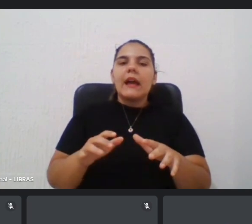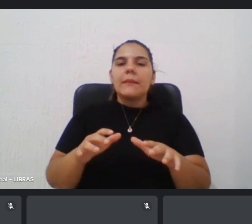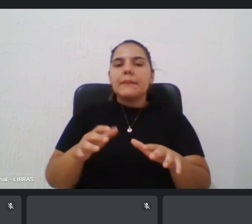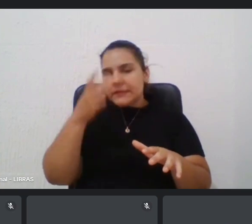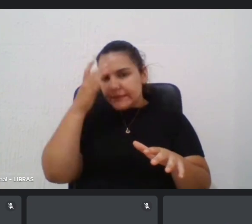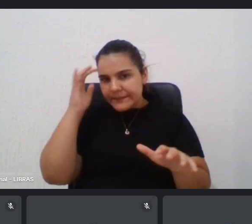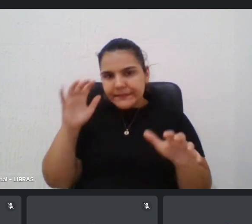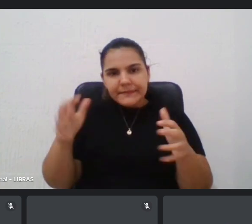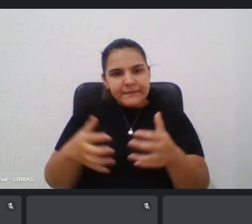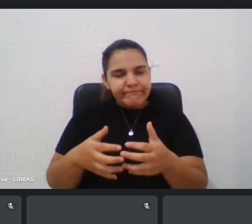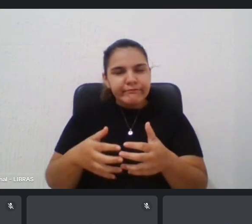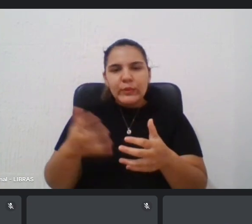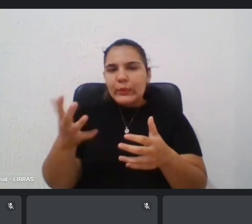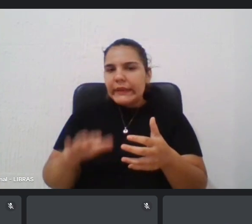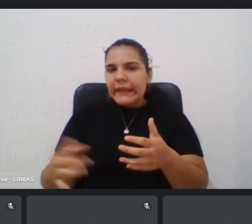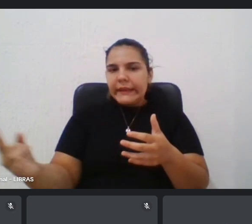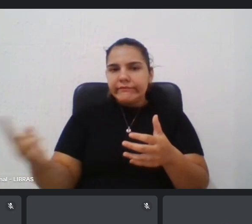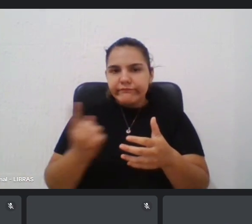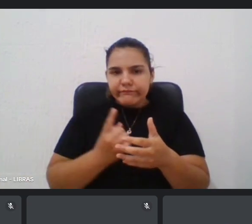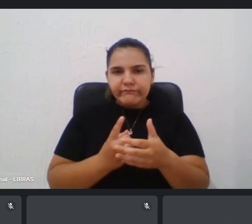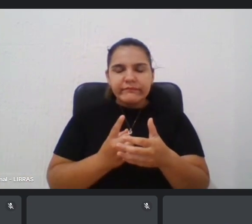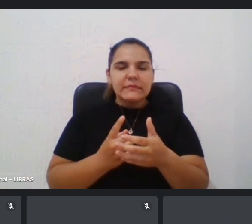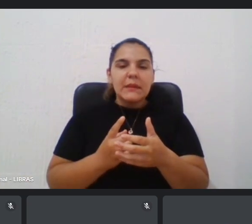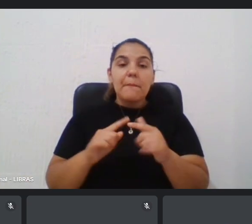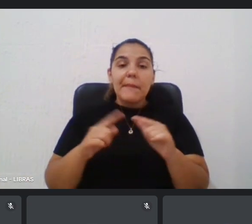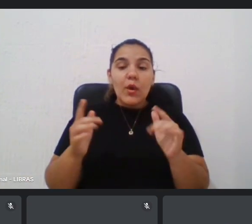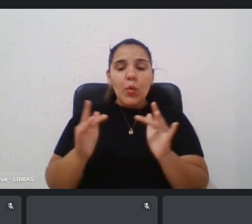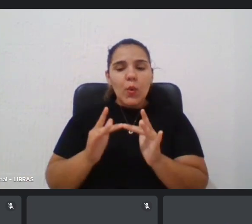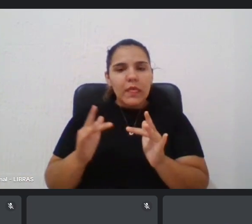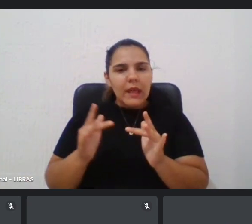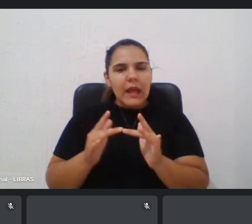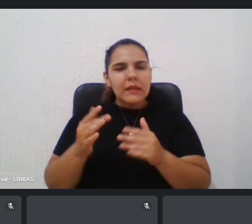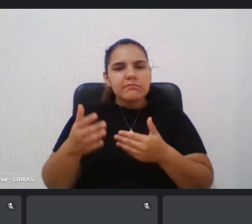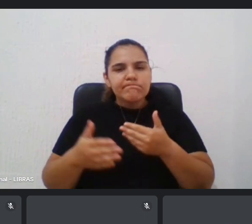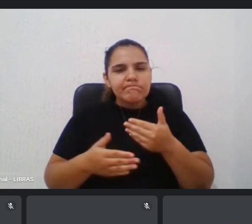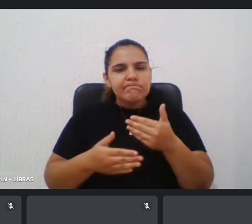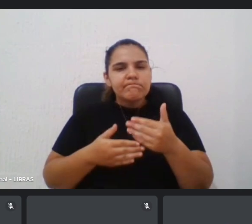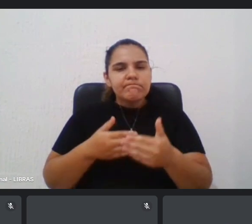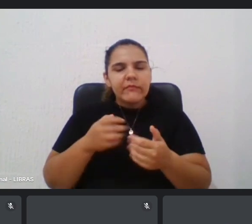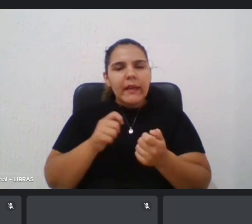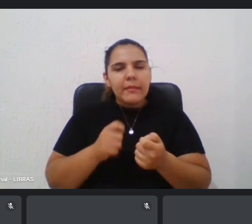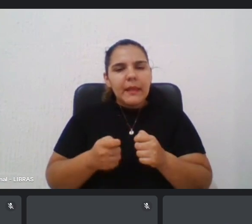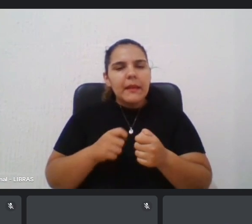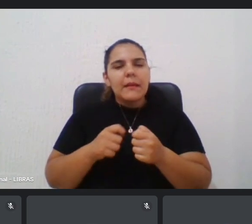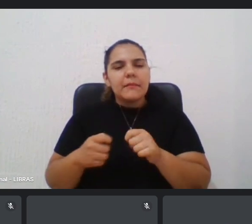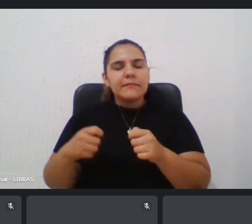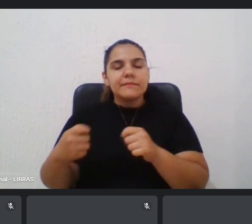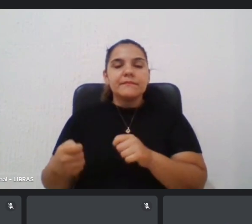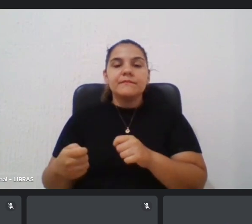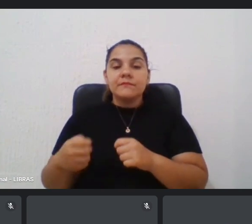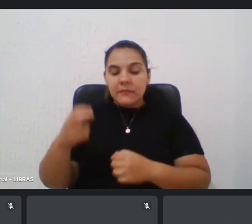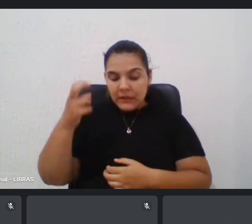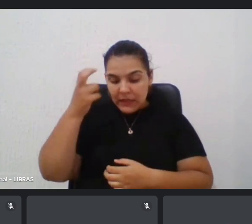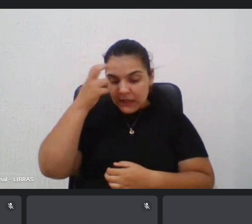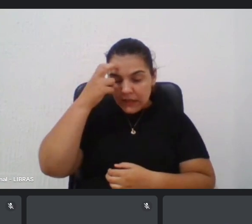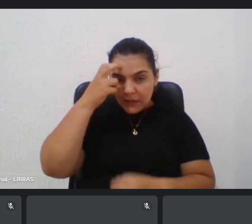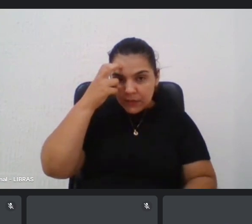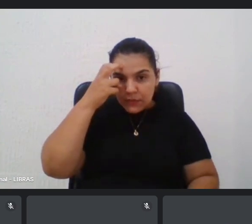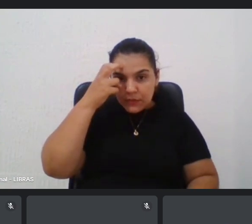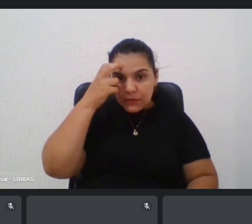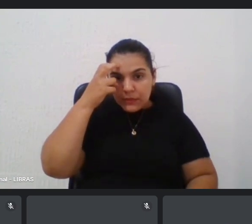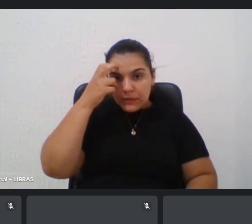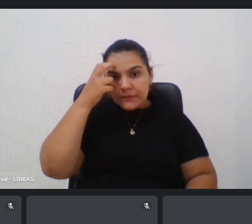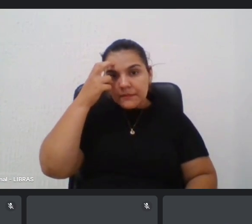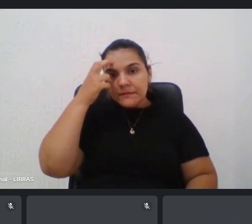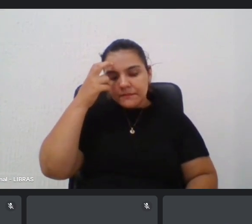vai fazendo as pessoas entenderem, quebrando essas barreiras. E a cultura é um caminho que eu também acredito que a gente pode fazer a mesma